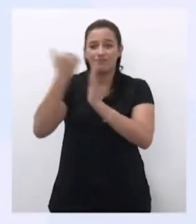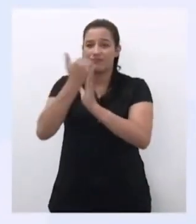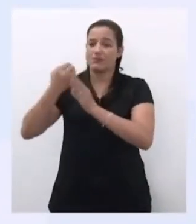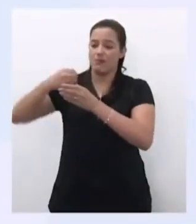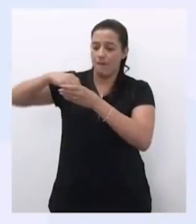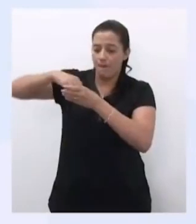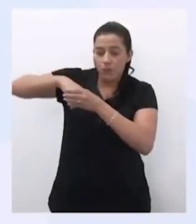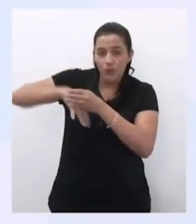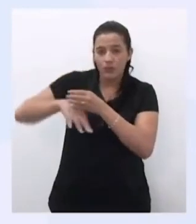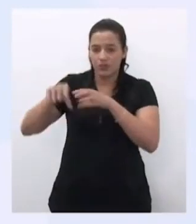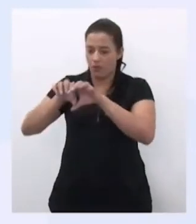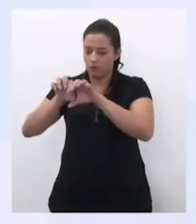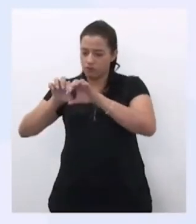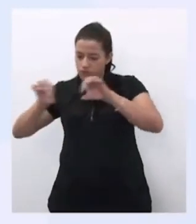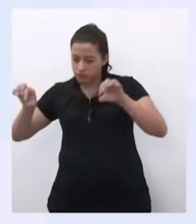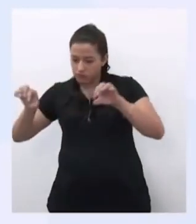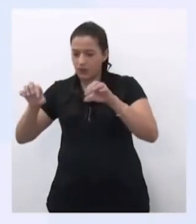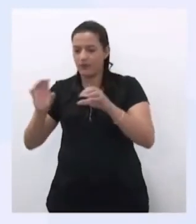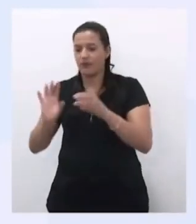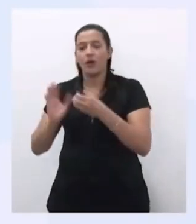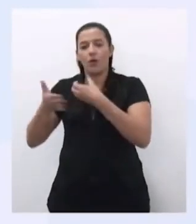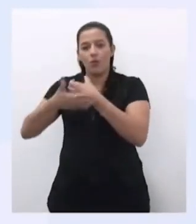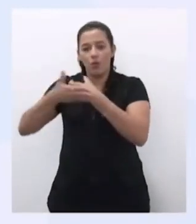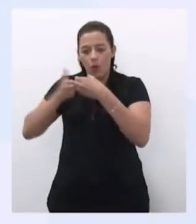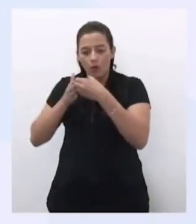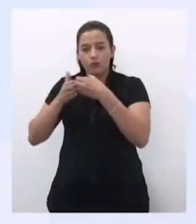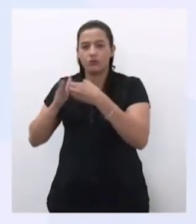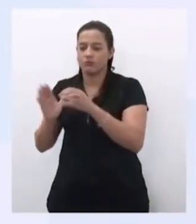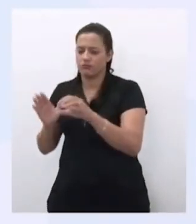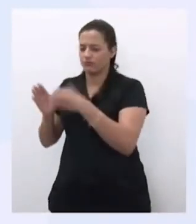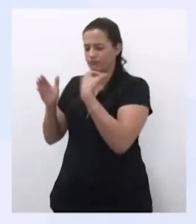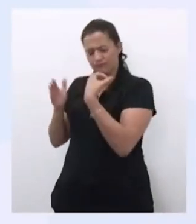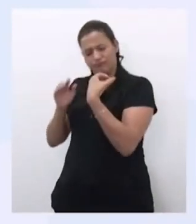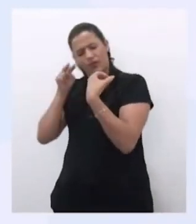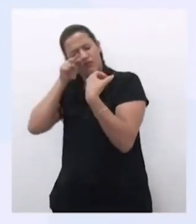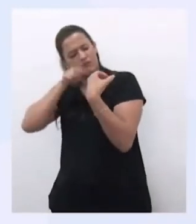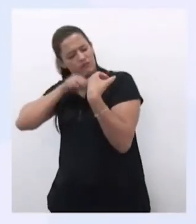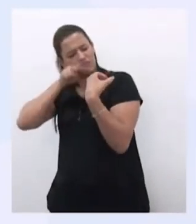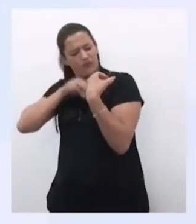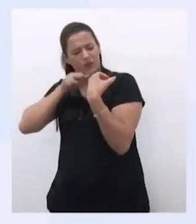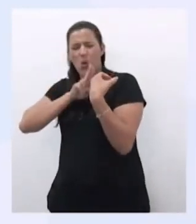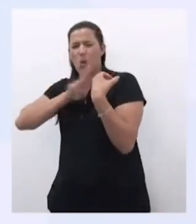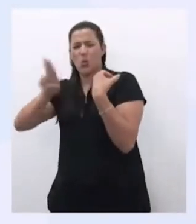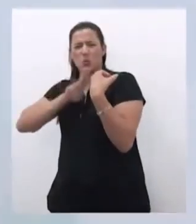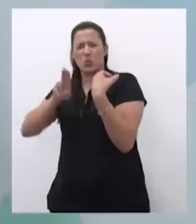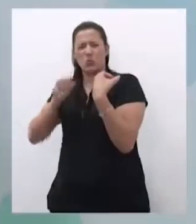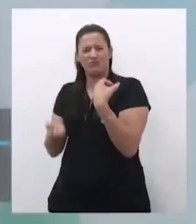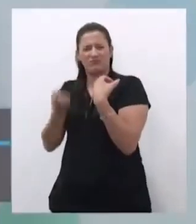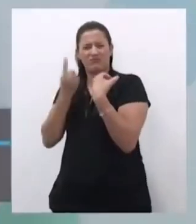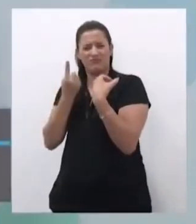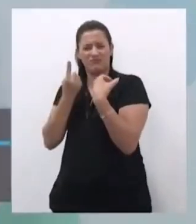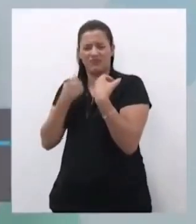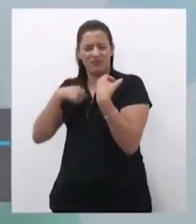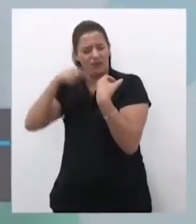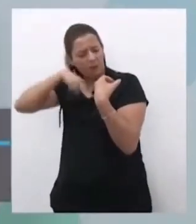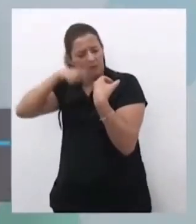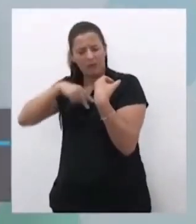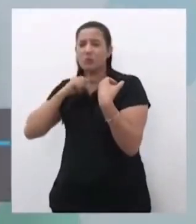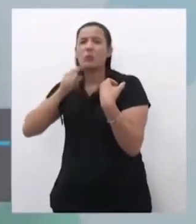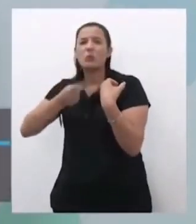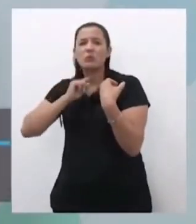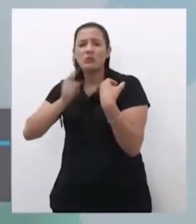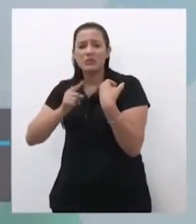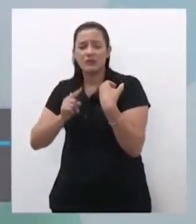que quando você pega o alimento, você vira o rótulo, tem aqueles nomes esquisitos, sabe? Que a gente nem consegue ler. Então, se você virou o